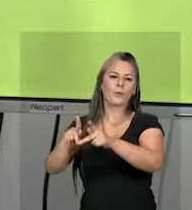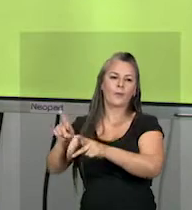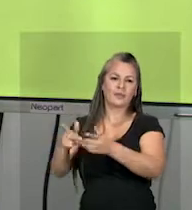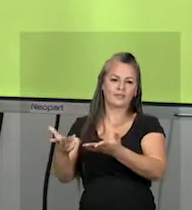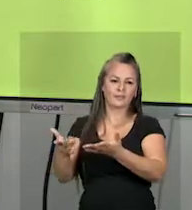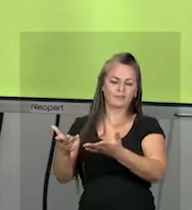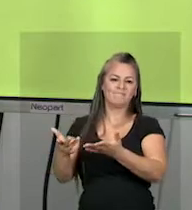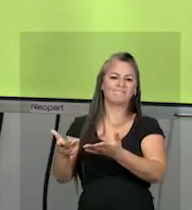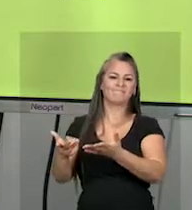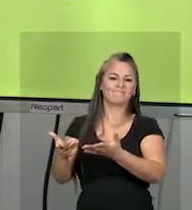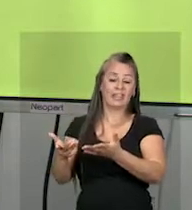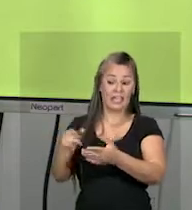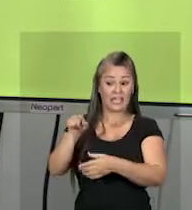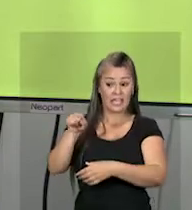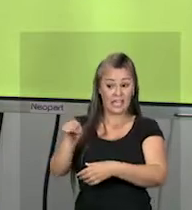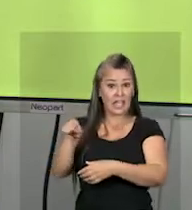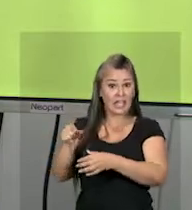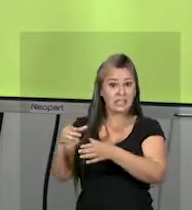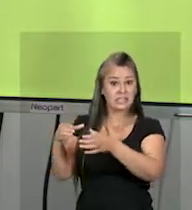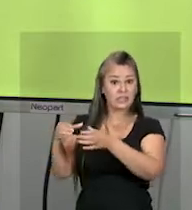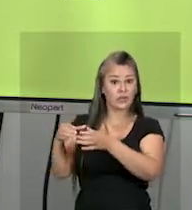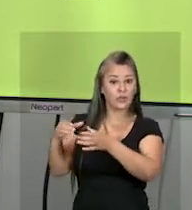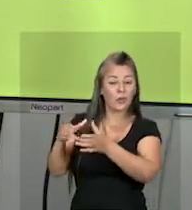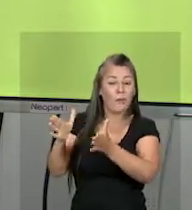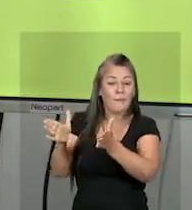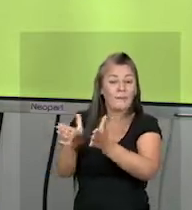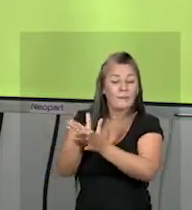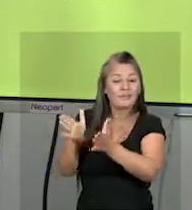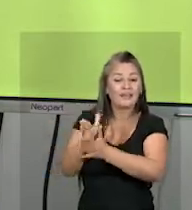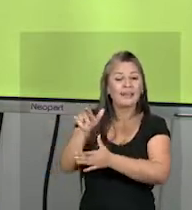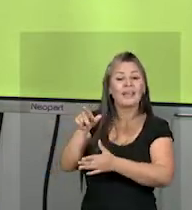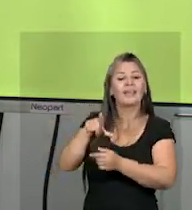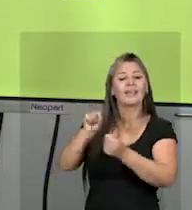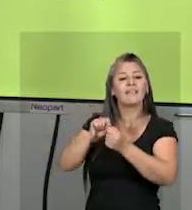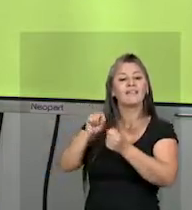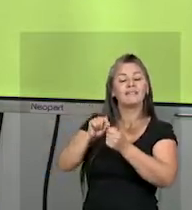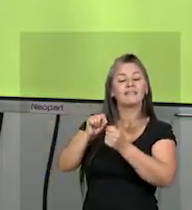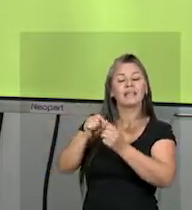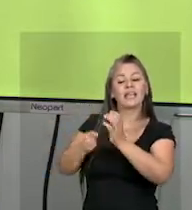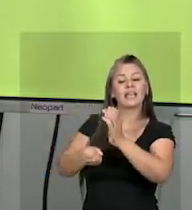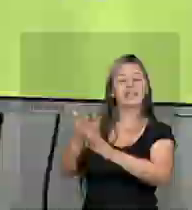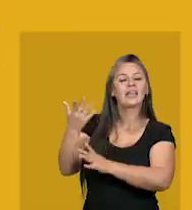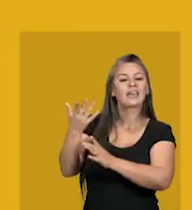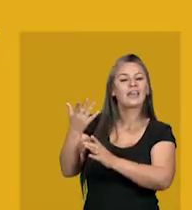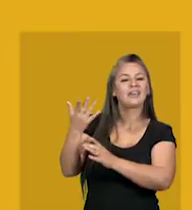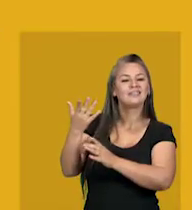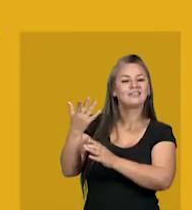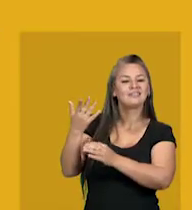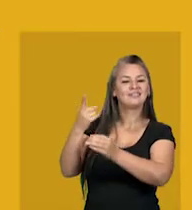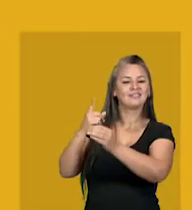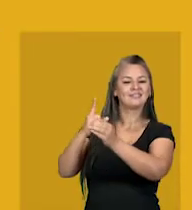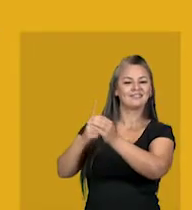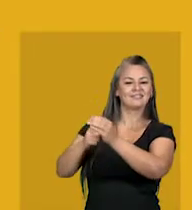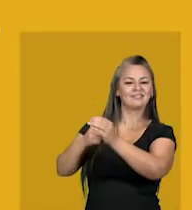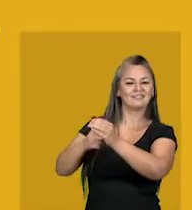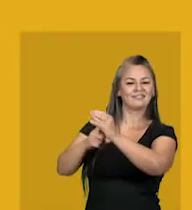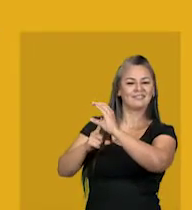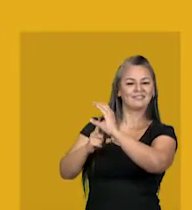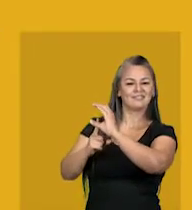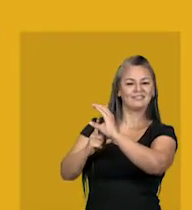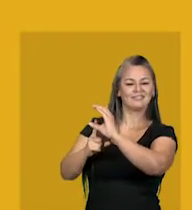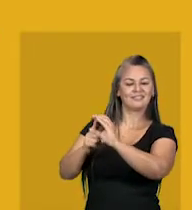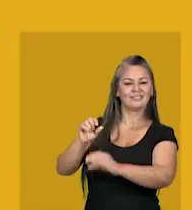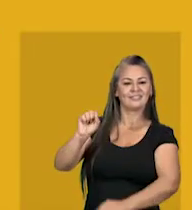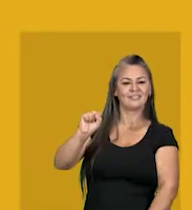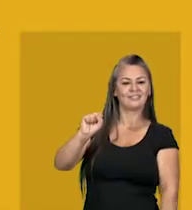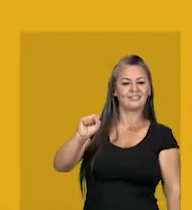desses trabalhadores insatisfeitos com o Estado liberal, que surge a ideia do socialismo. O socialismo, ele não surge na Rússia, ele surge antes,